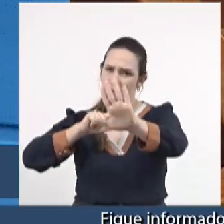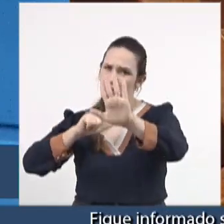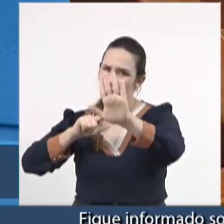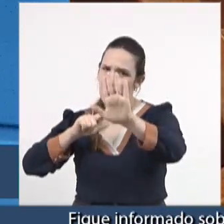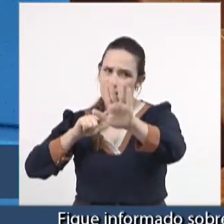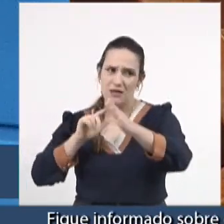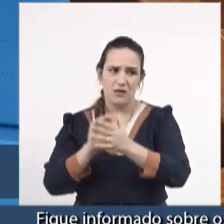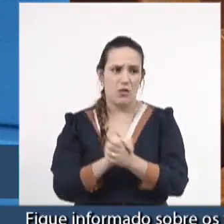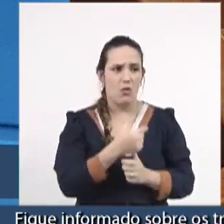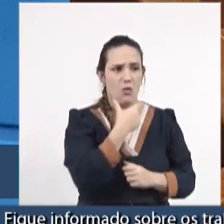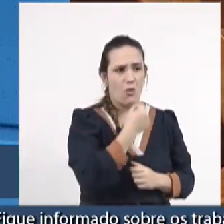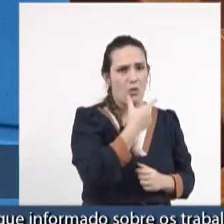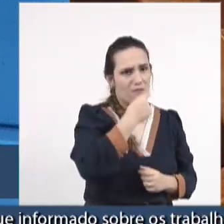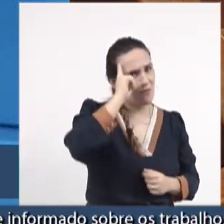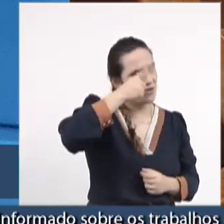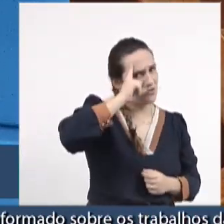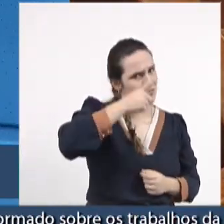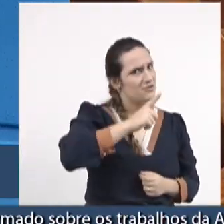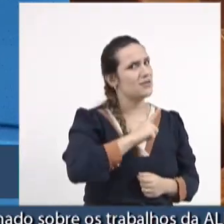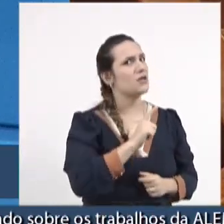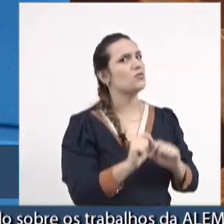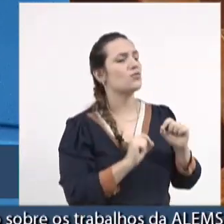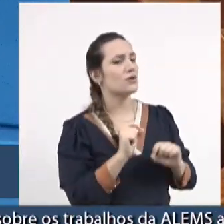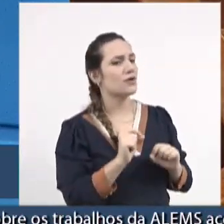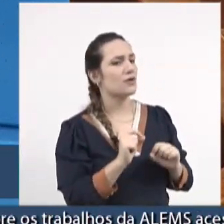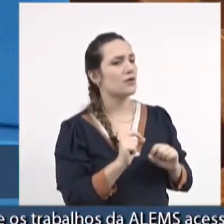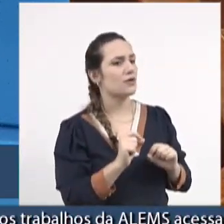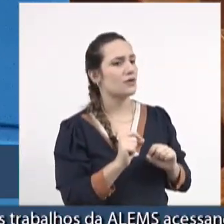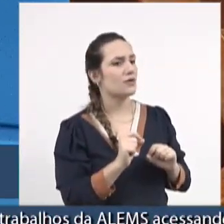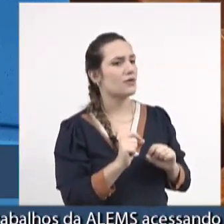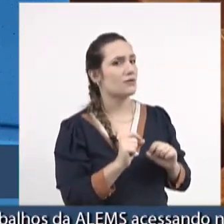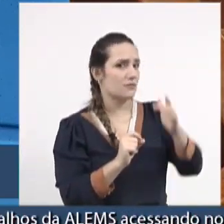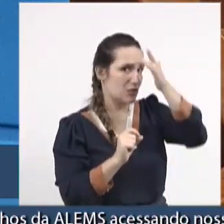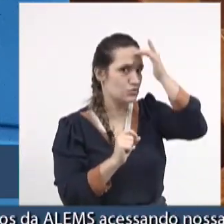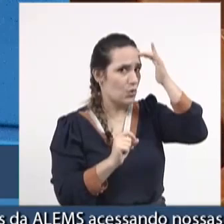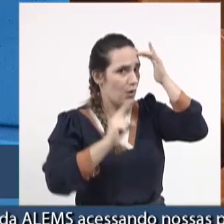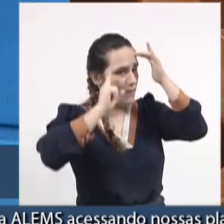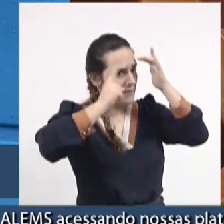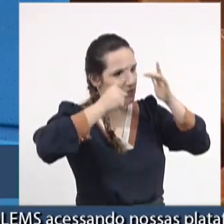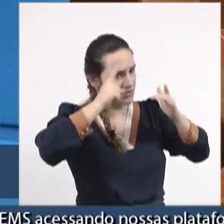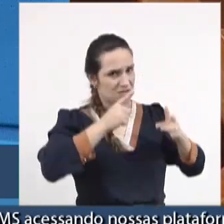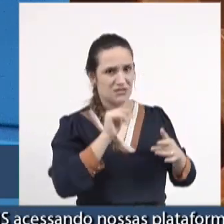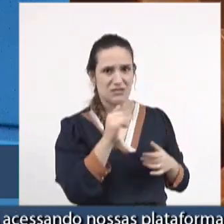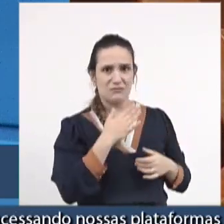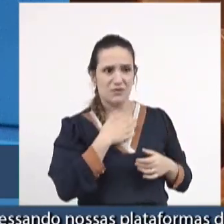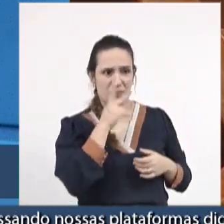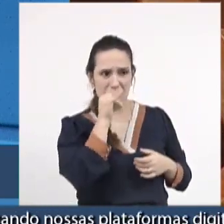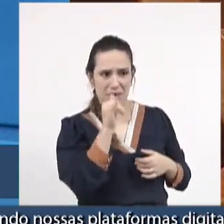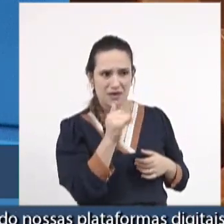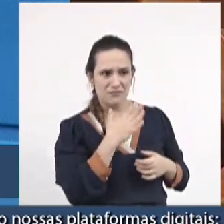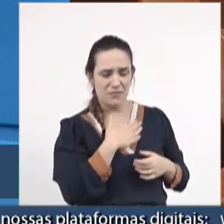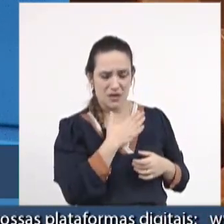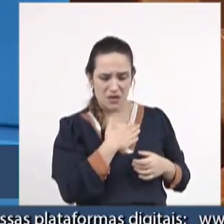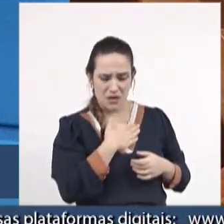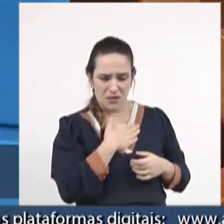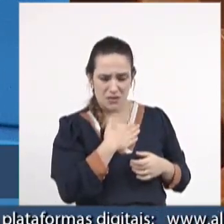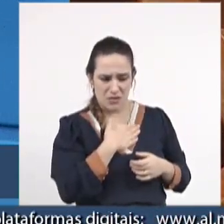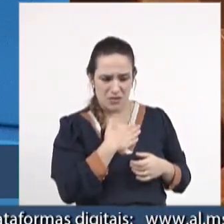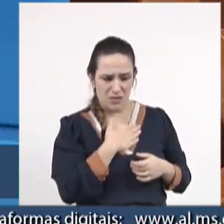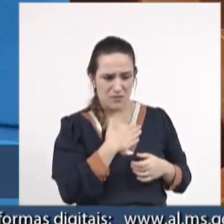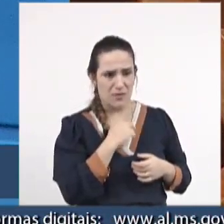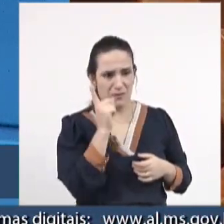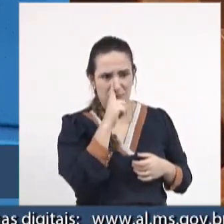que o homem machista é criado por um machista. Se o meu pai era um humilde pedreiro, a minha mãe